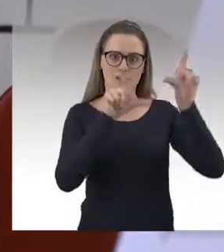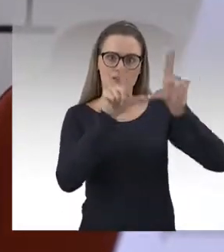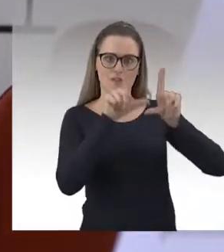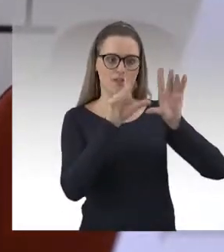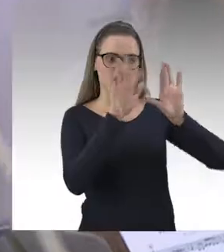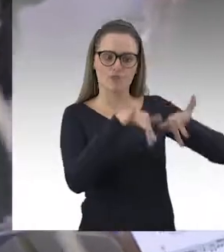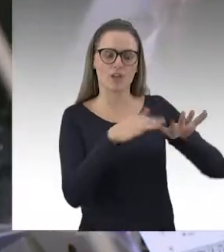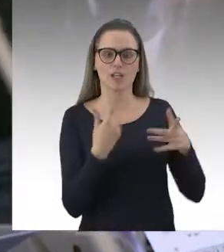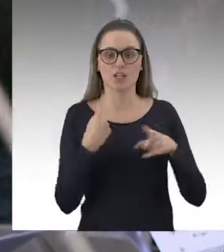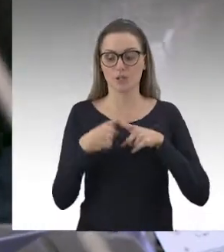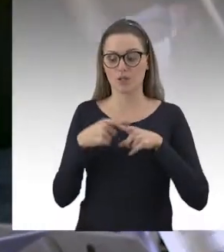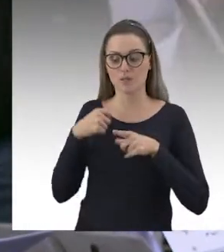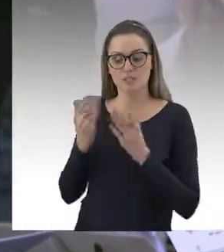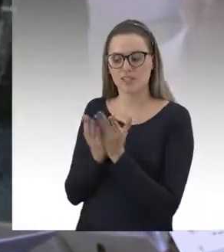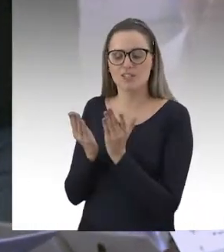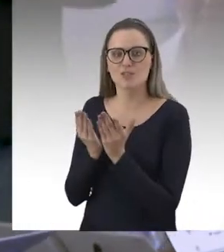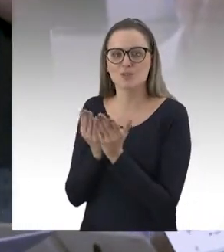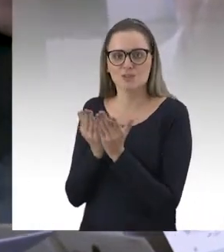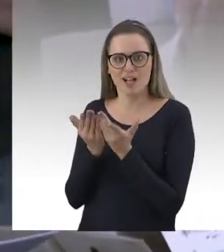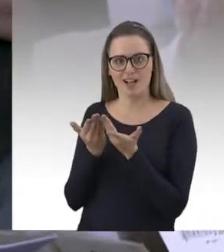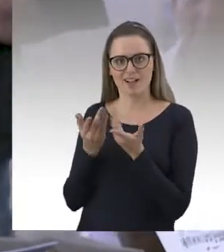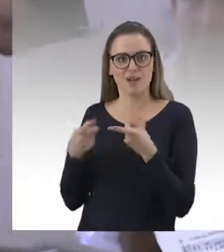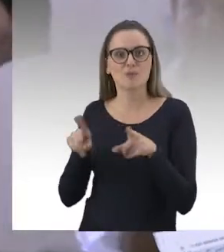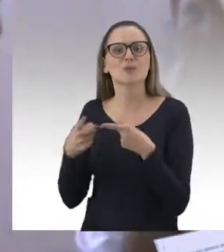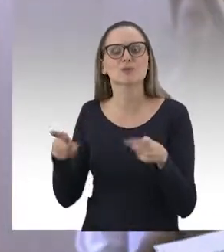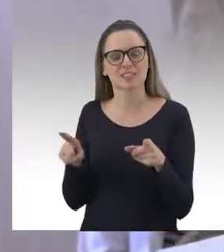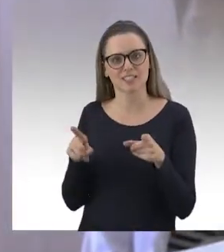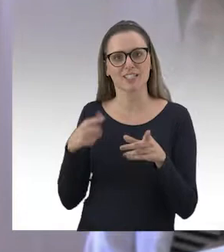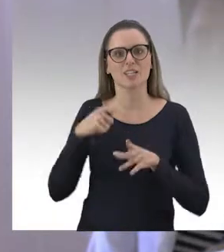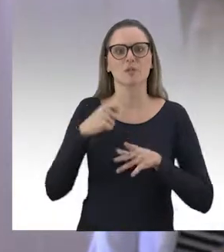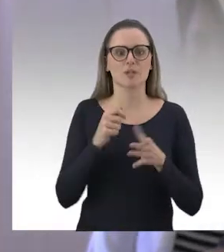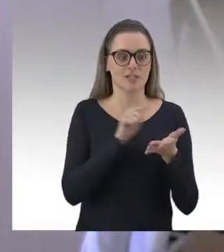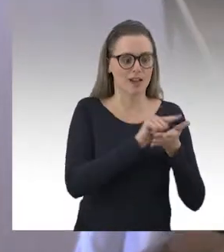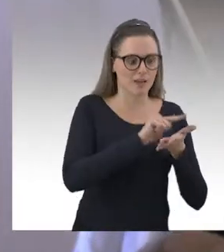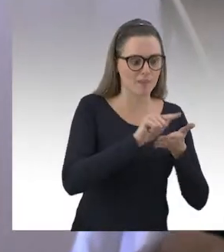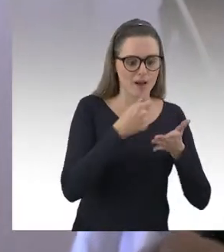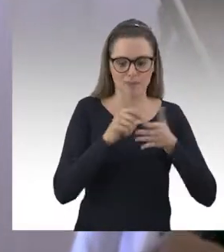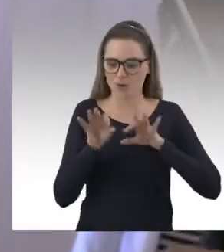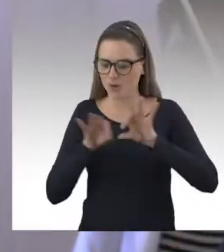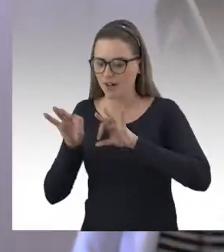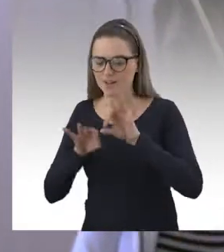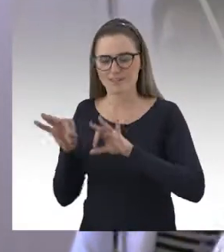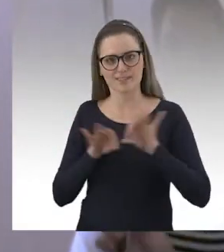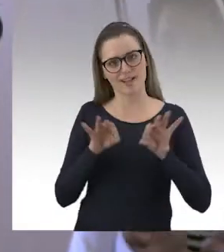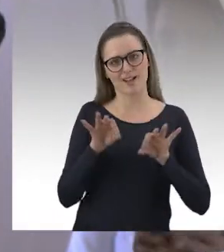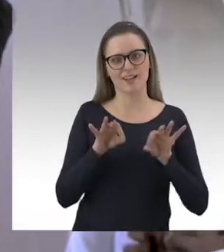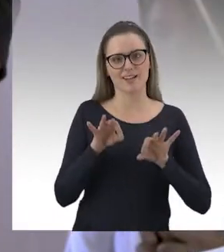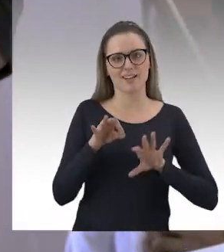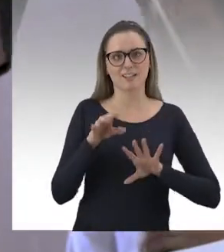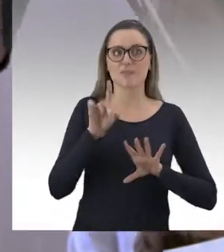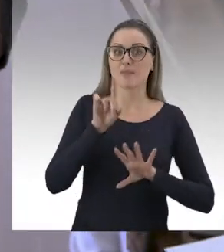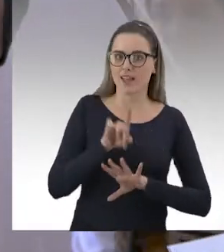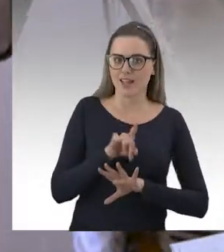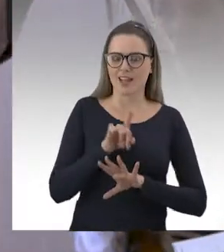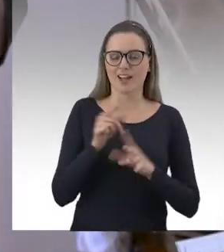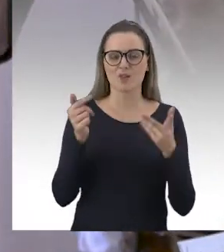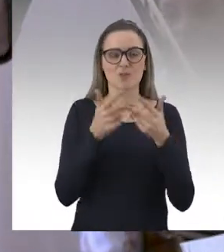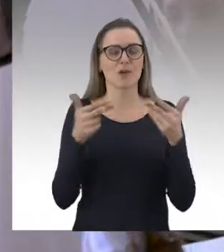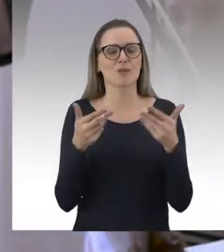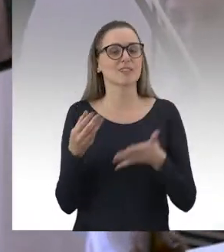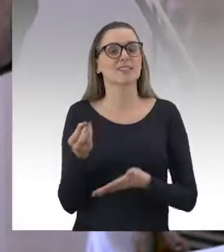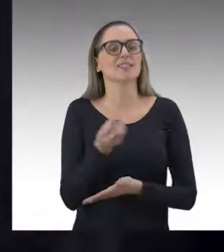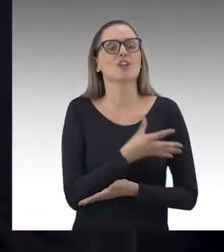que estudar o tal do instrumento. E nós temos que limpar, e temos que colocar para cá e para lá. E tal. Então, isso foi uma